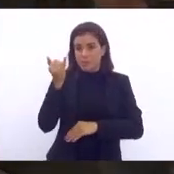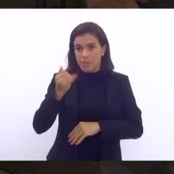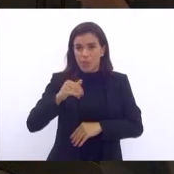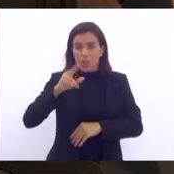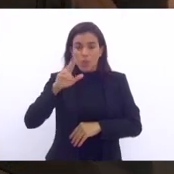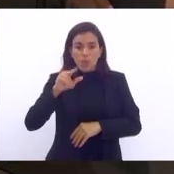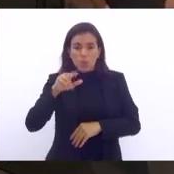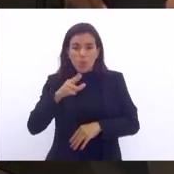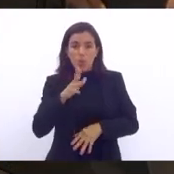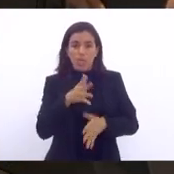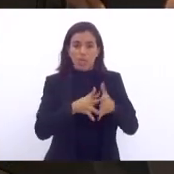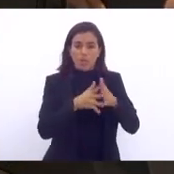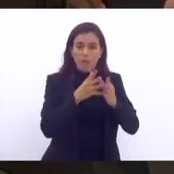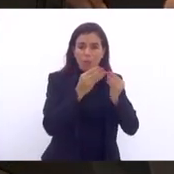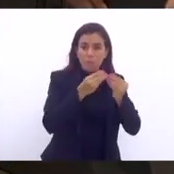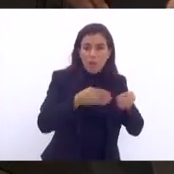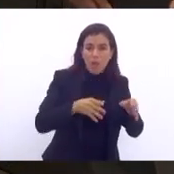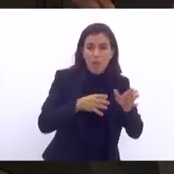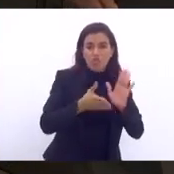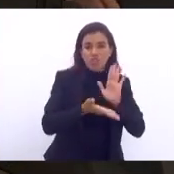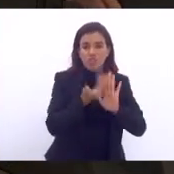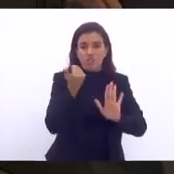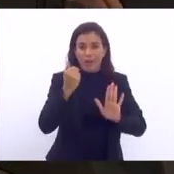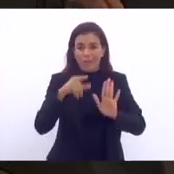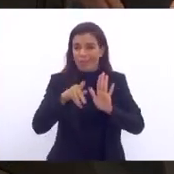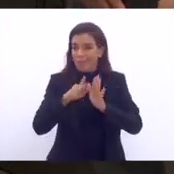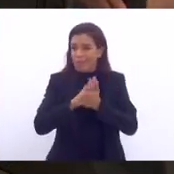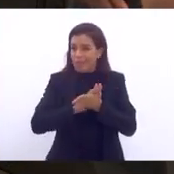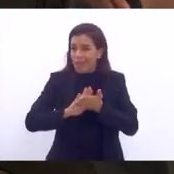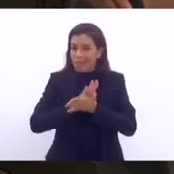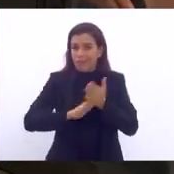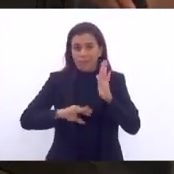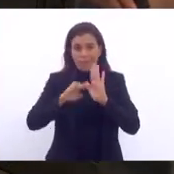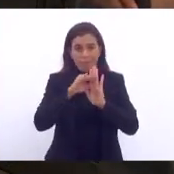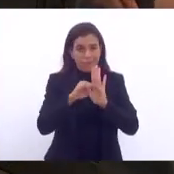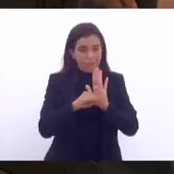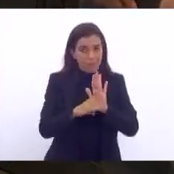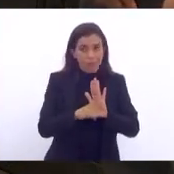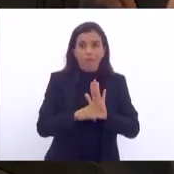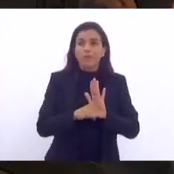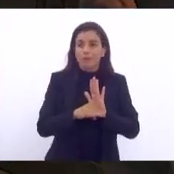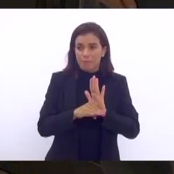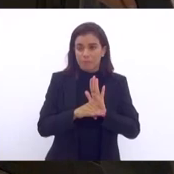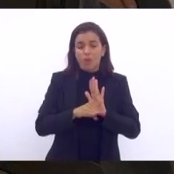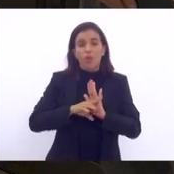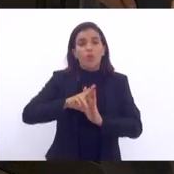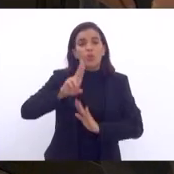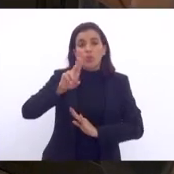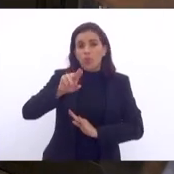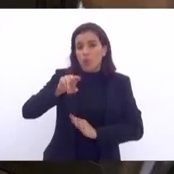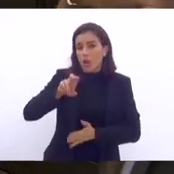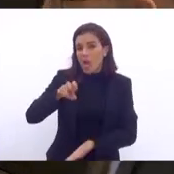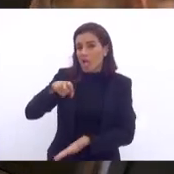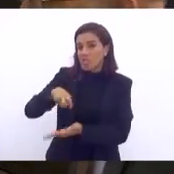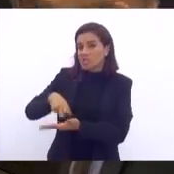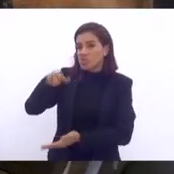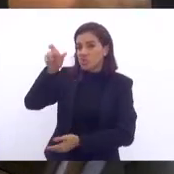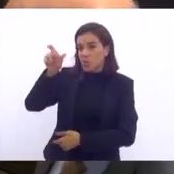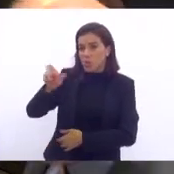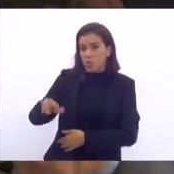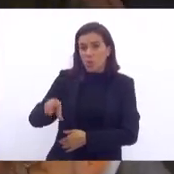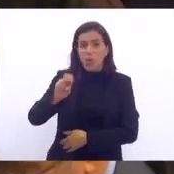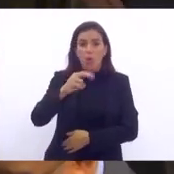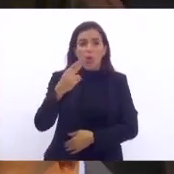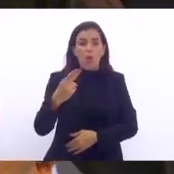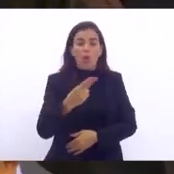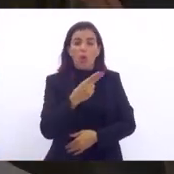pautar ou retirar nada de pauta. Nunca castigou nenhum colega ou fez com que qualquer colega fosse beneficiado